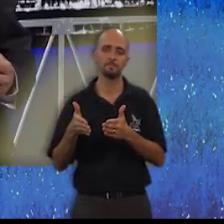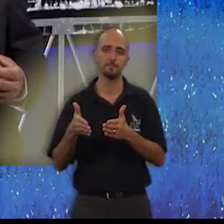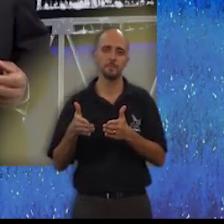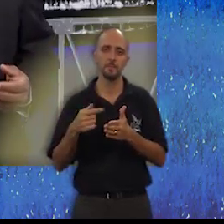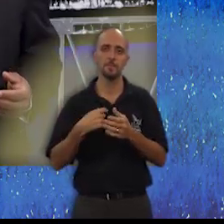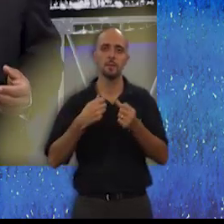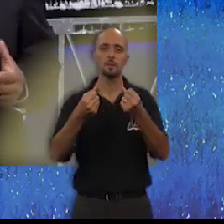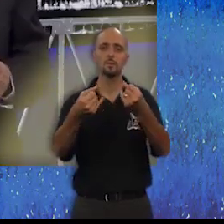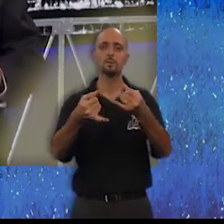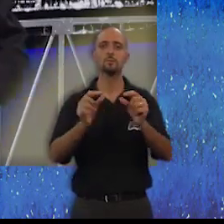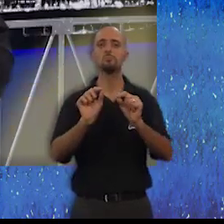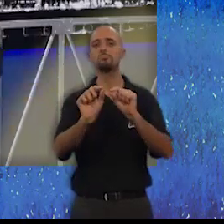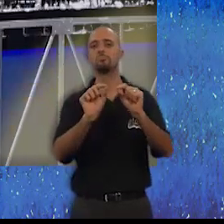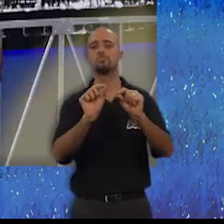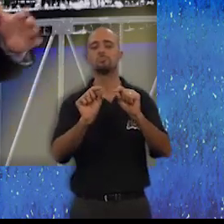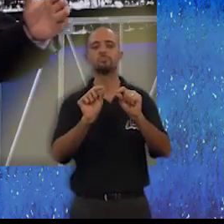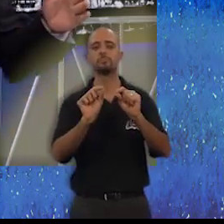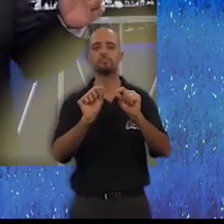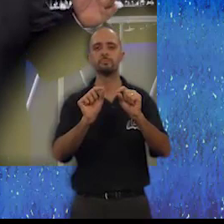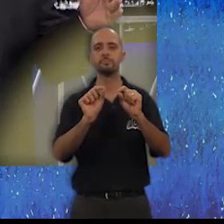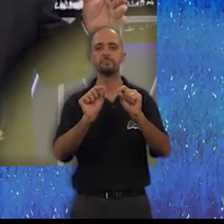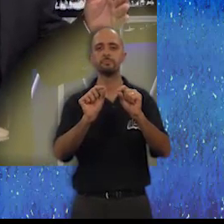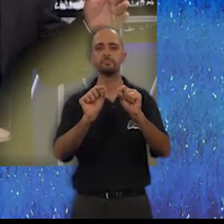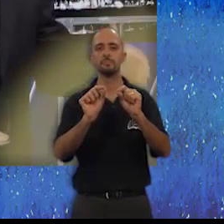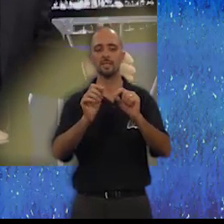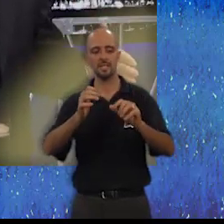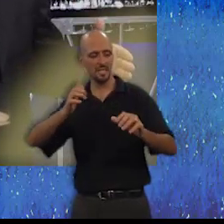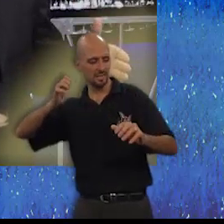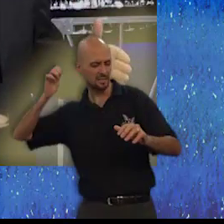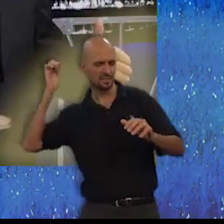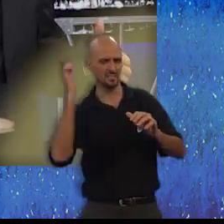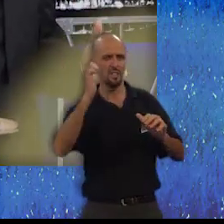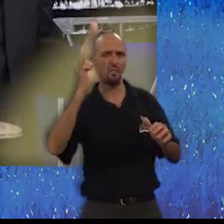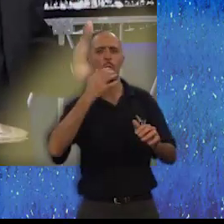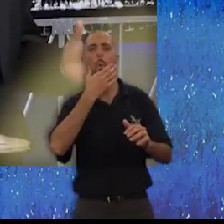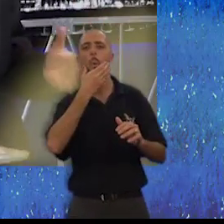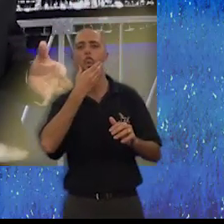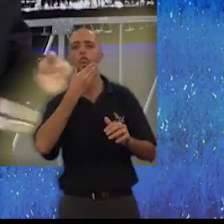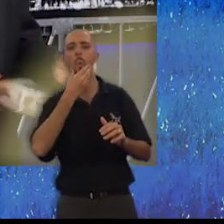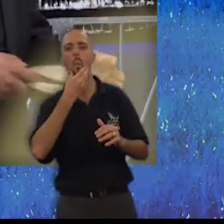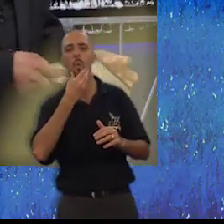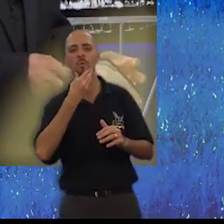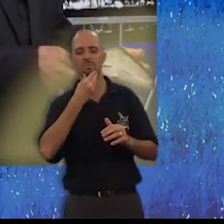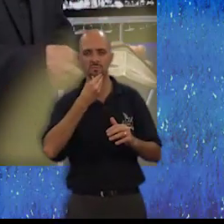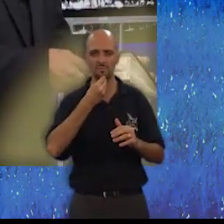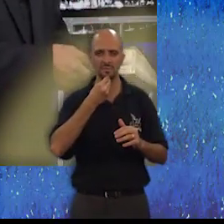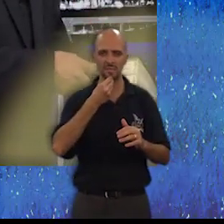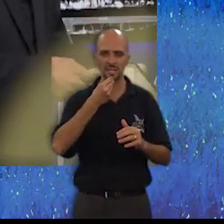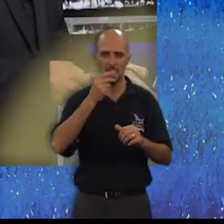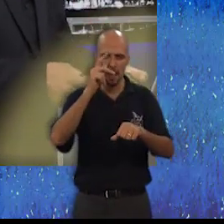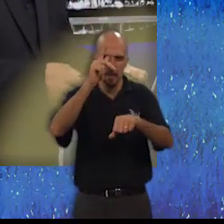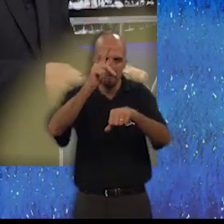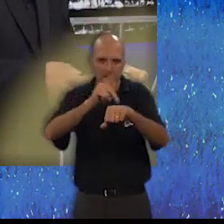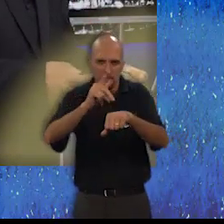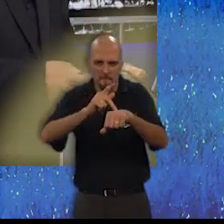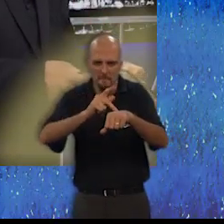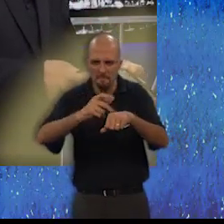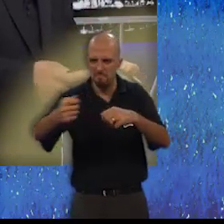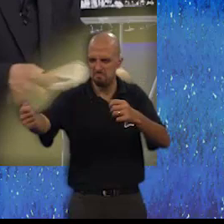dizer com essa leitura é que Estevão, enquanto estava sendo